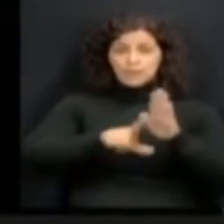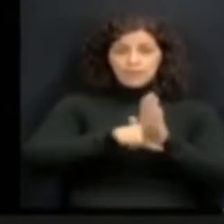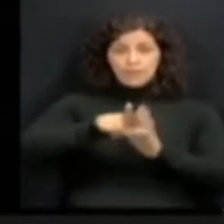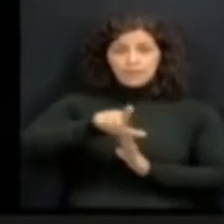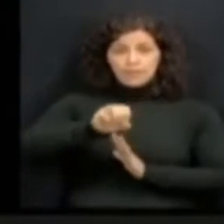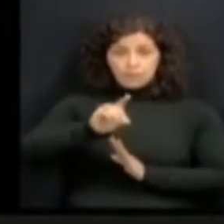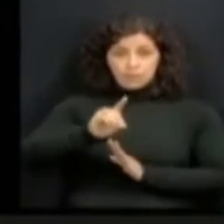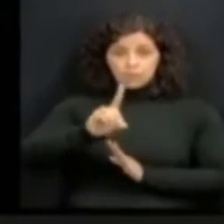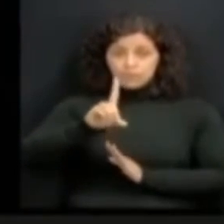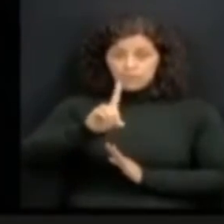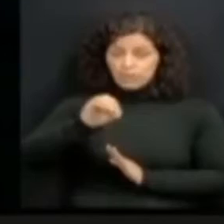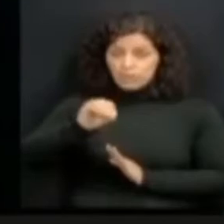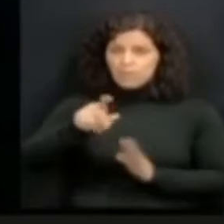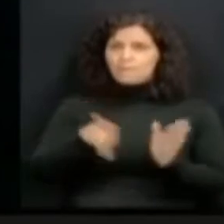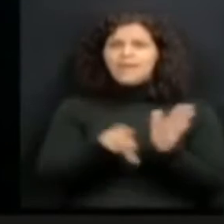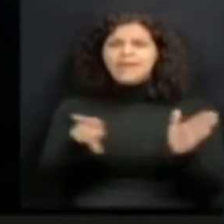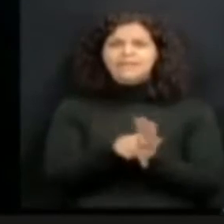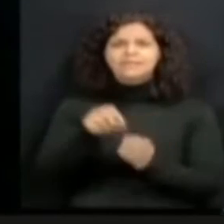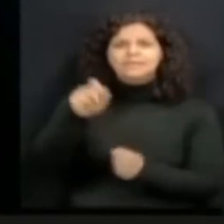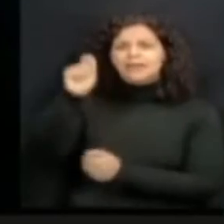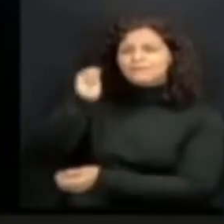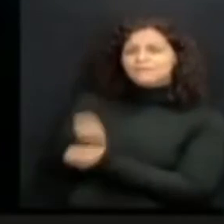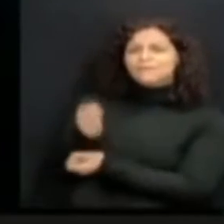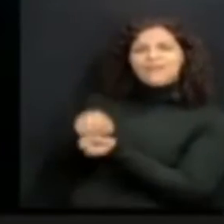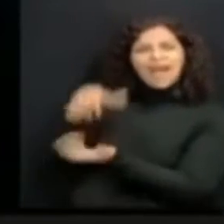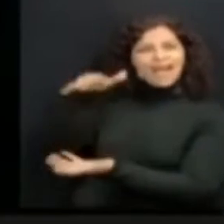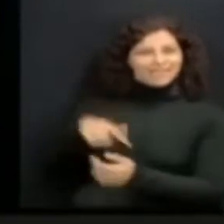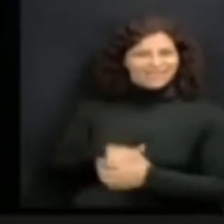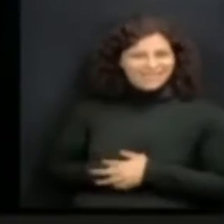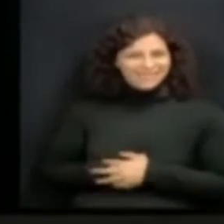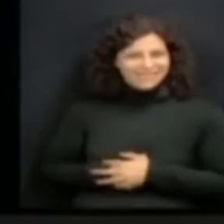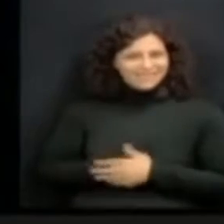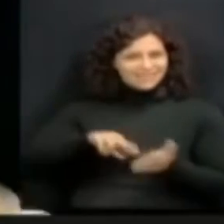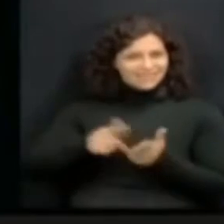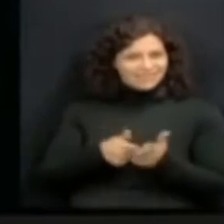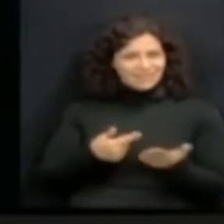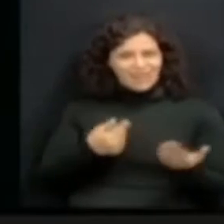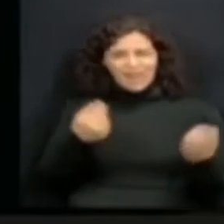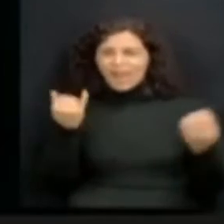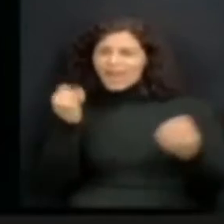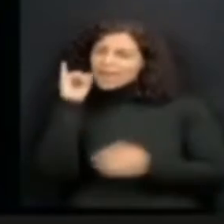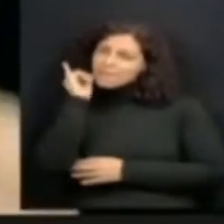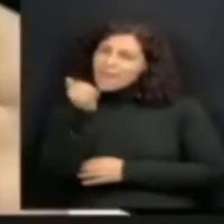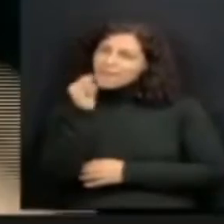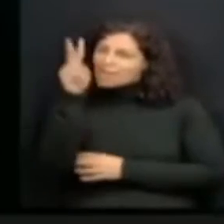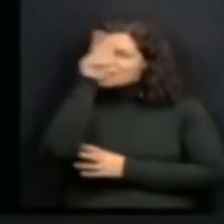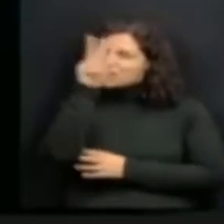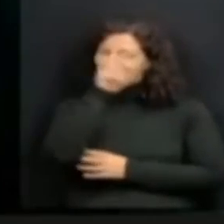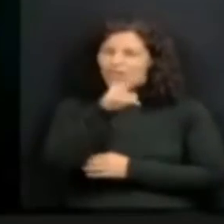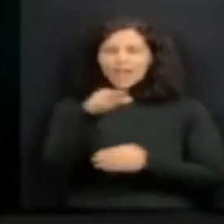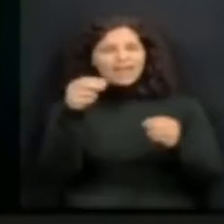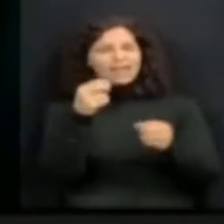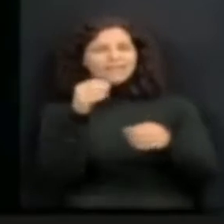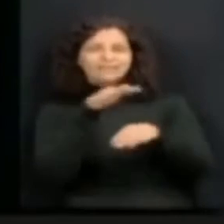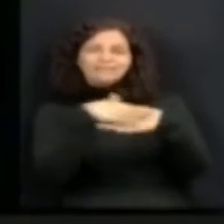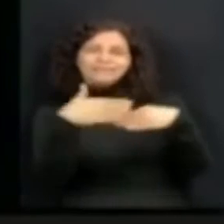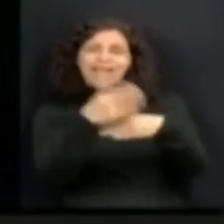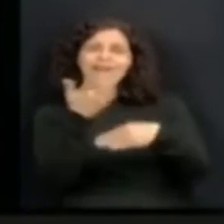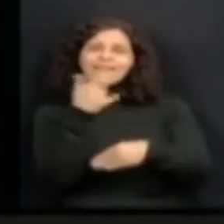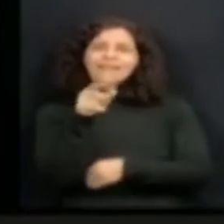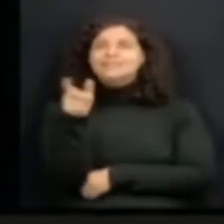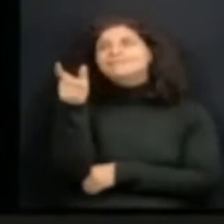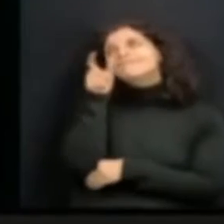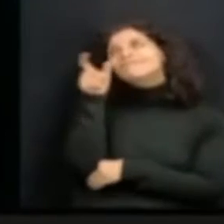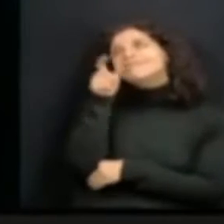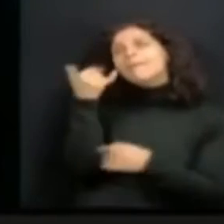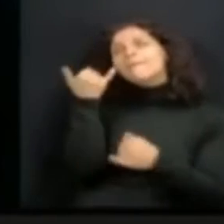LDO de um conto de fadas. É uma LDO contada uma história para a criança que quer ouvir, para fazer